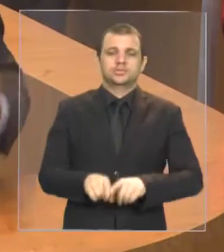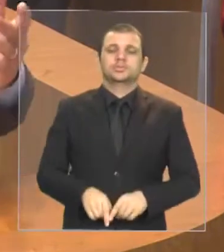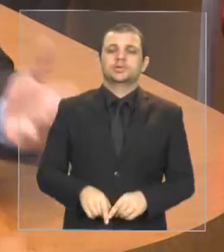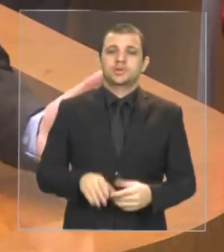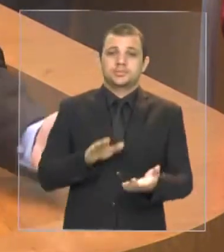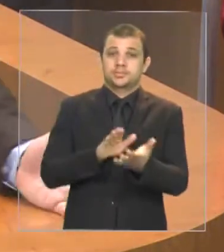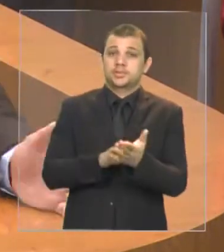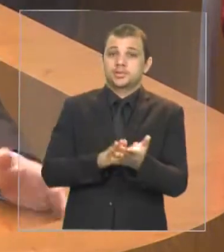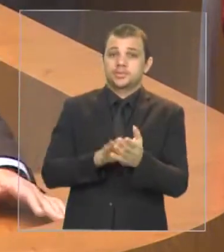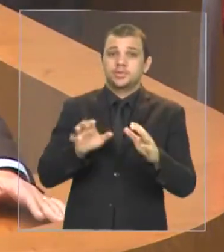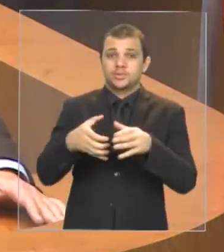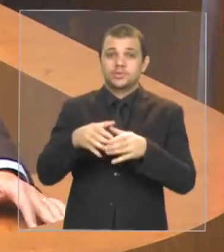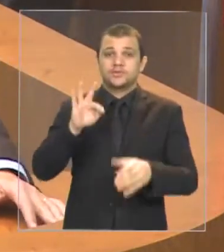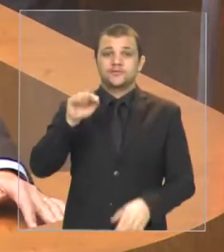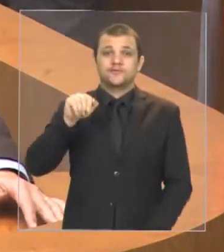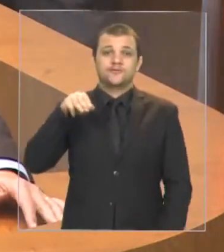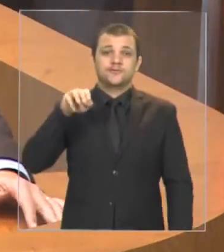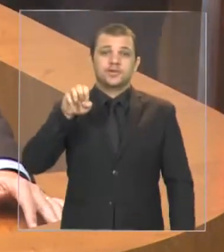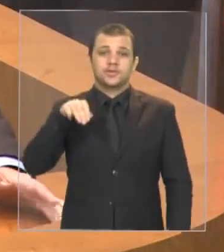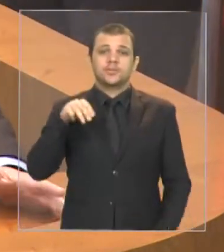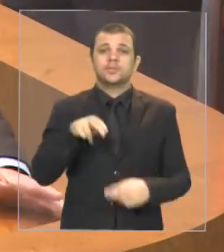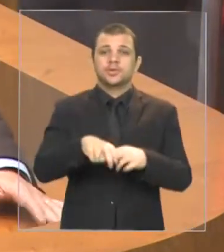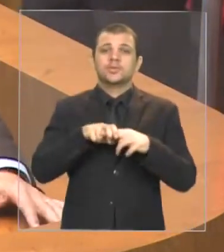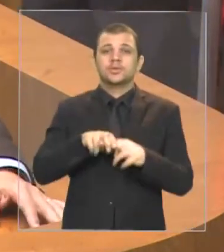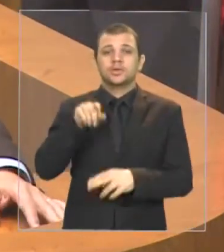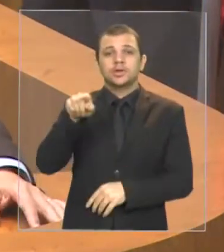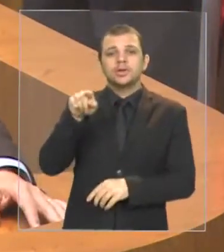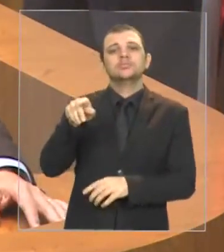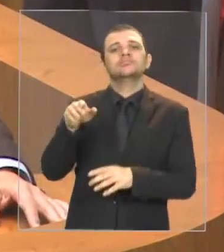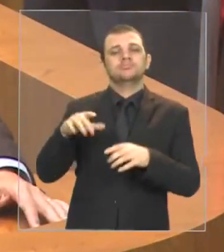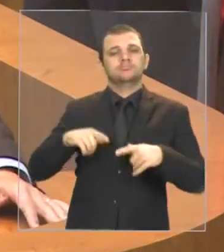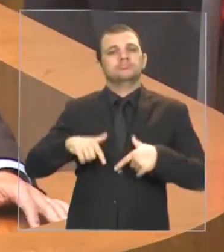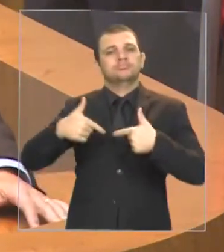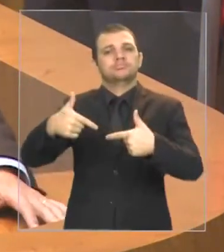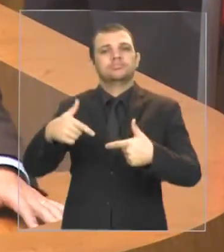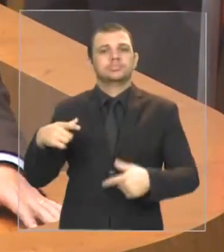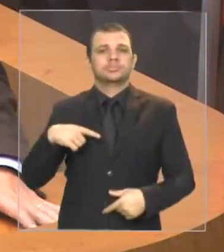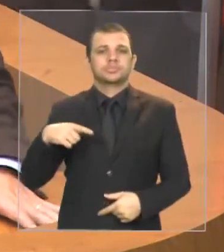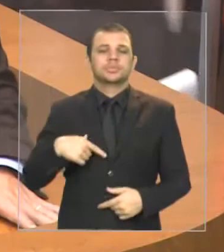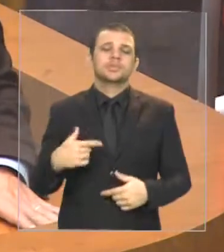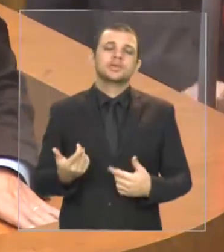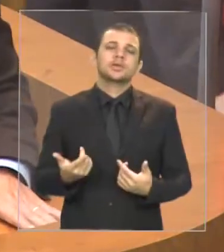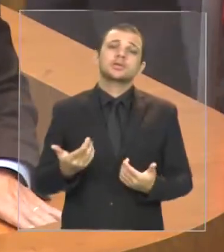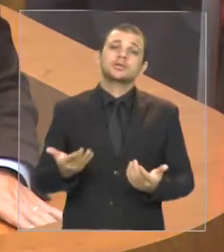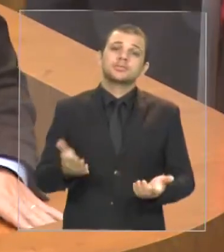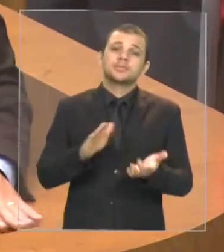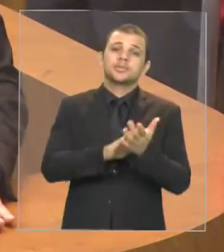Parabenizar a FAMEM por ter tido essa iniciativa. Enfim,